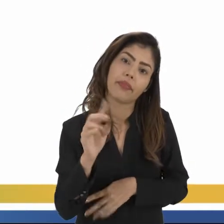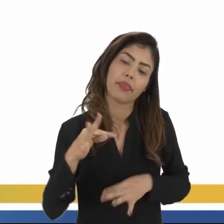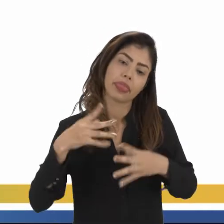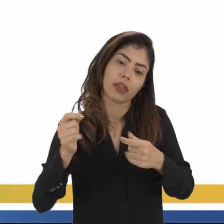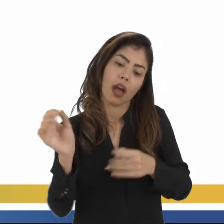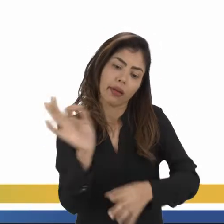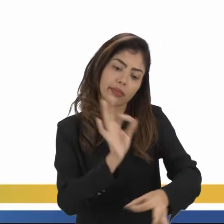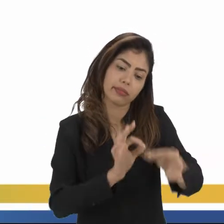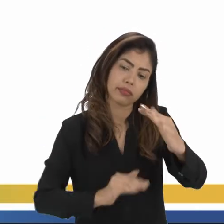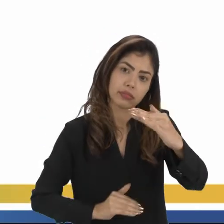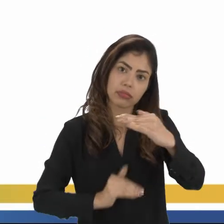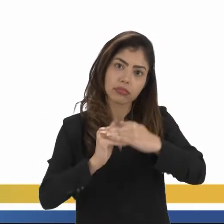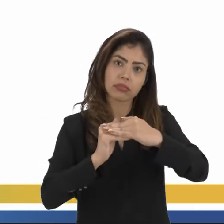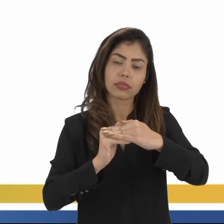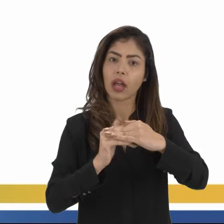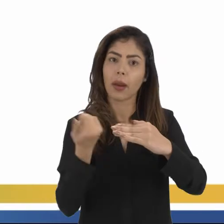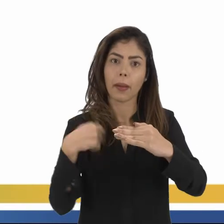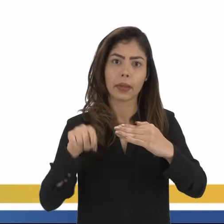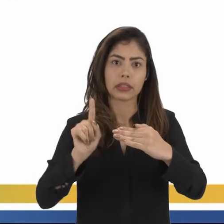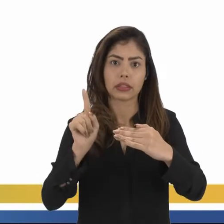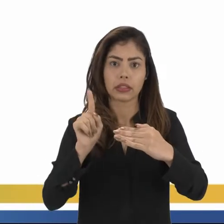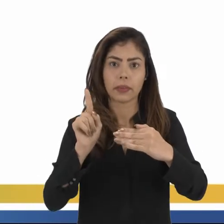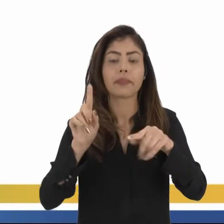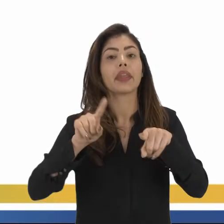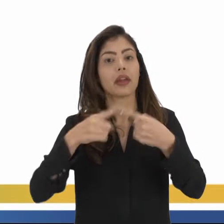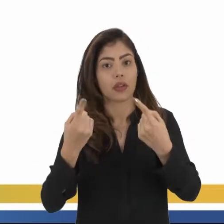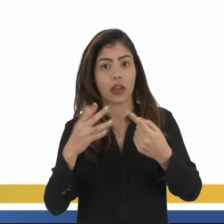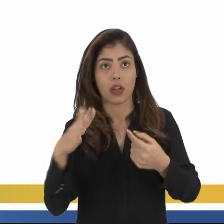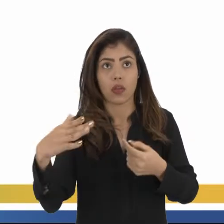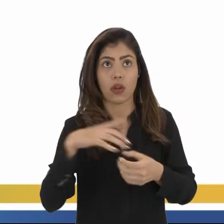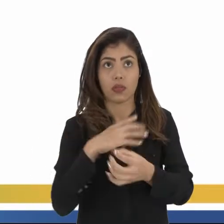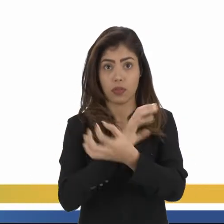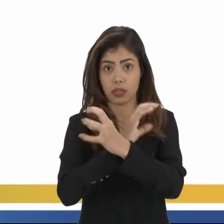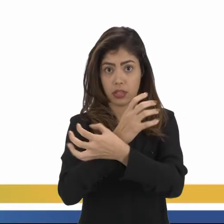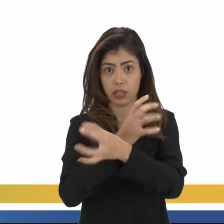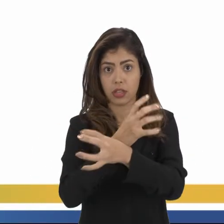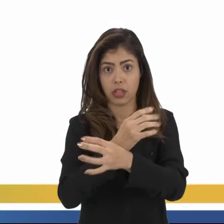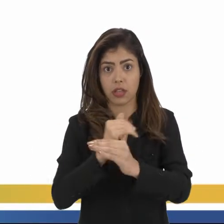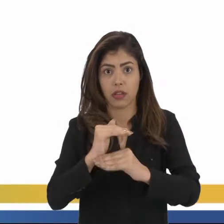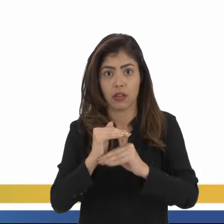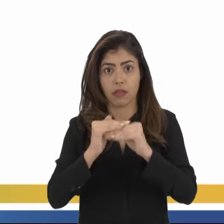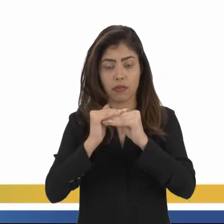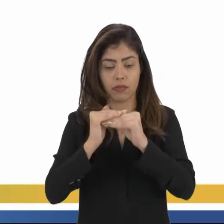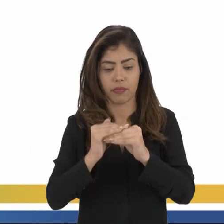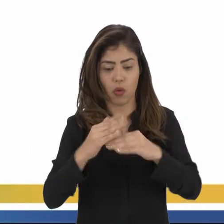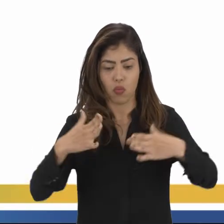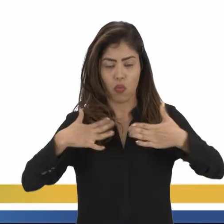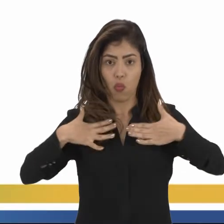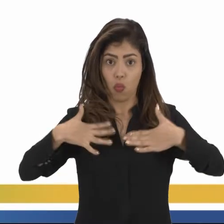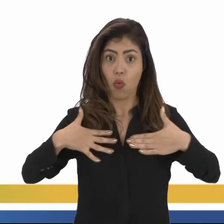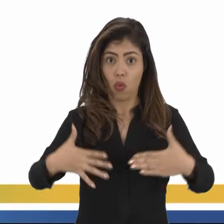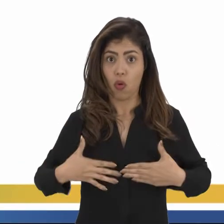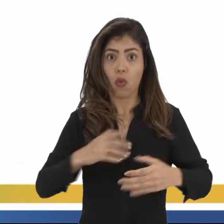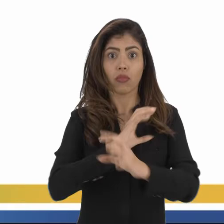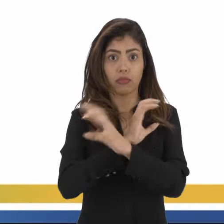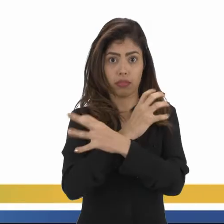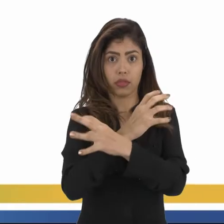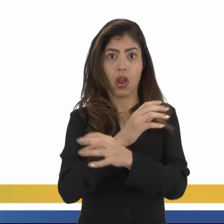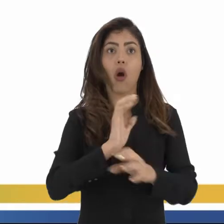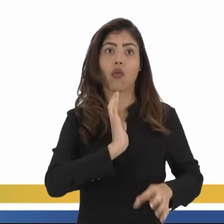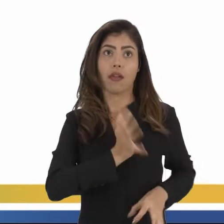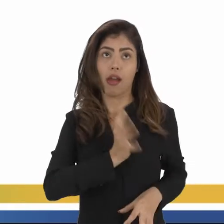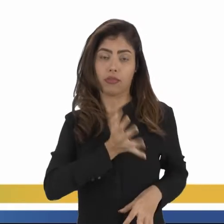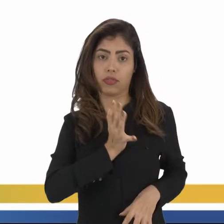uma sustentação. Enquanto o estriado esquelético está sustentando o nosso corpo, o estriado cardíaco,